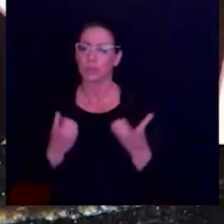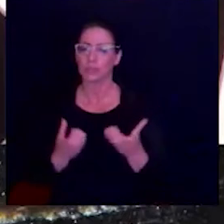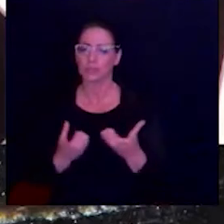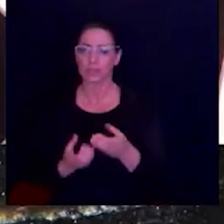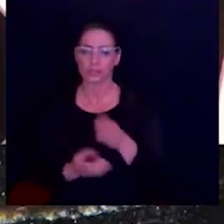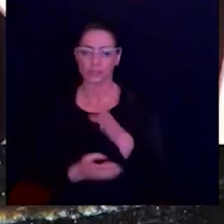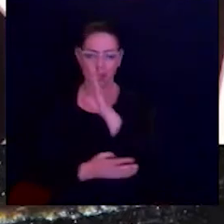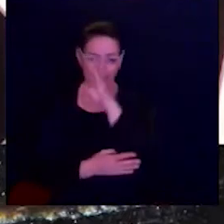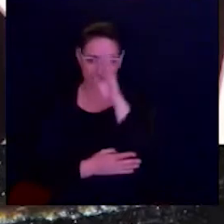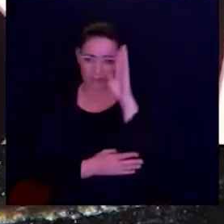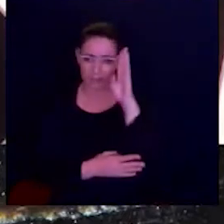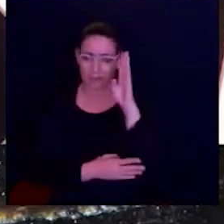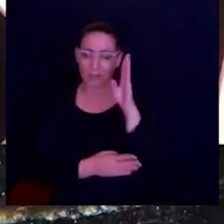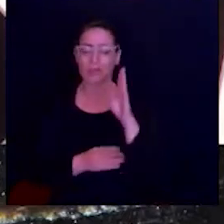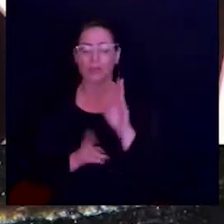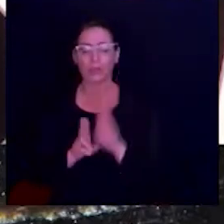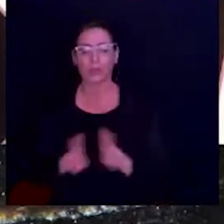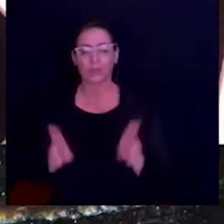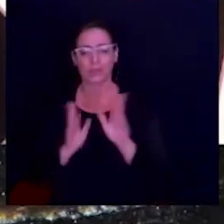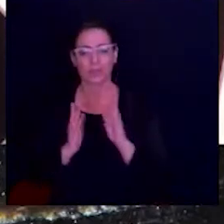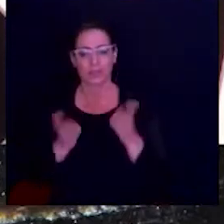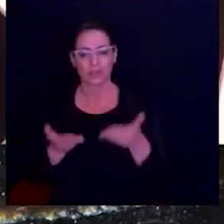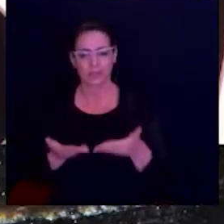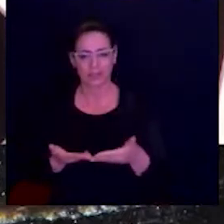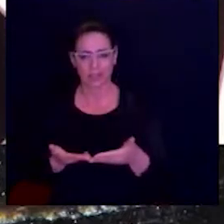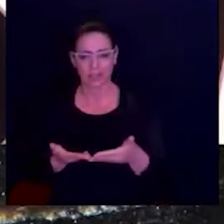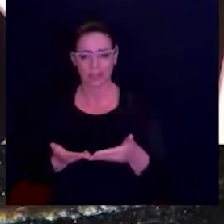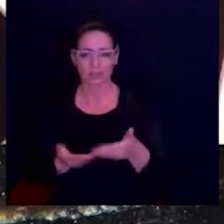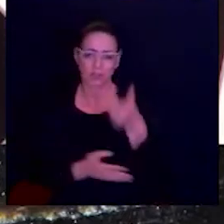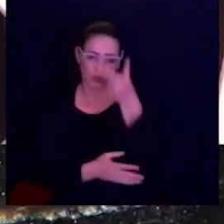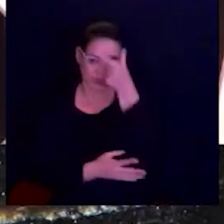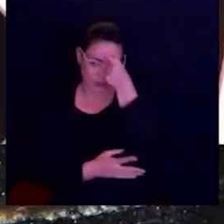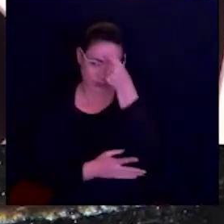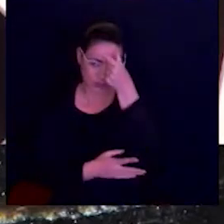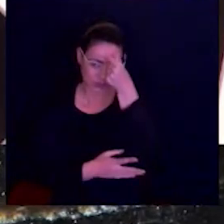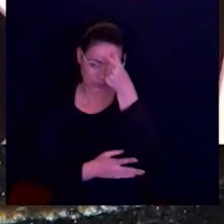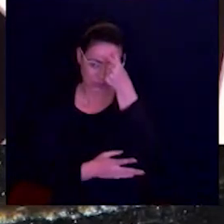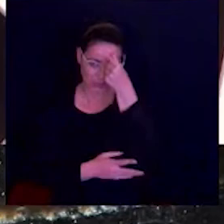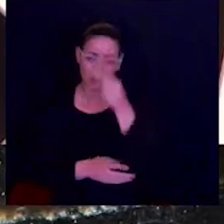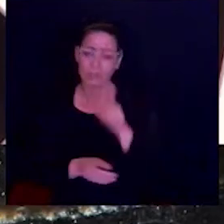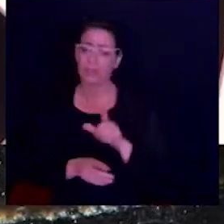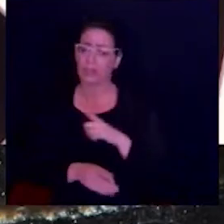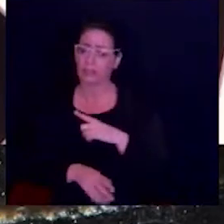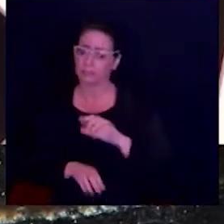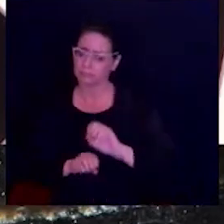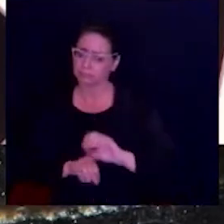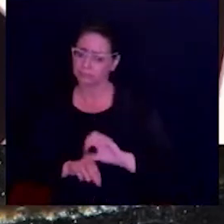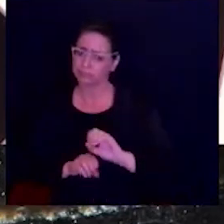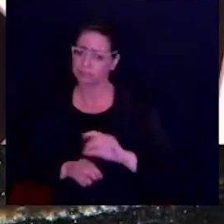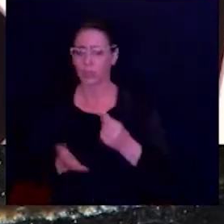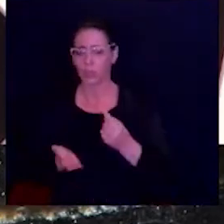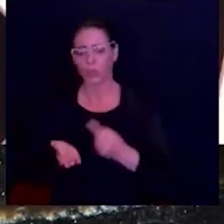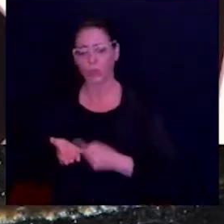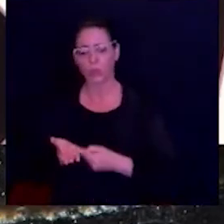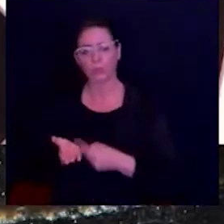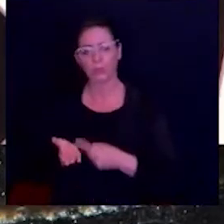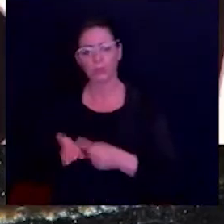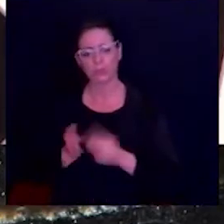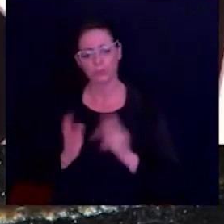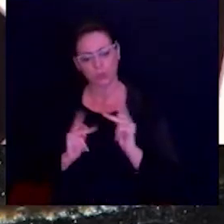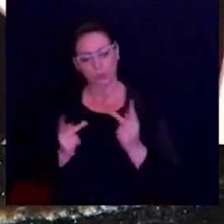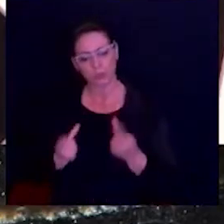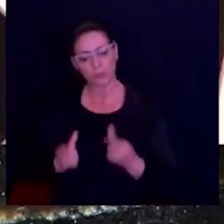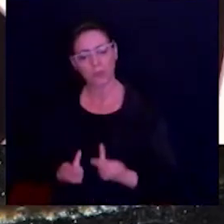da Universidade La Salle, que soube aliar a formação humana, o compromisso e, ao